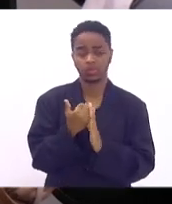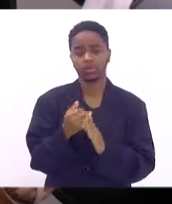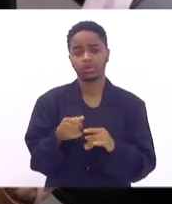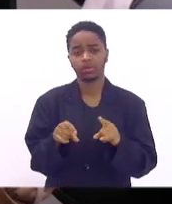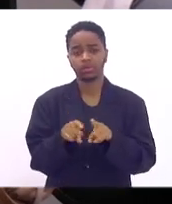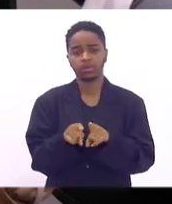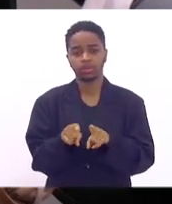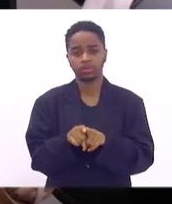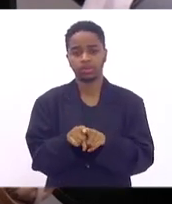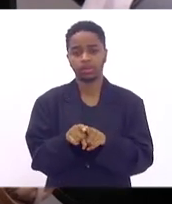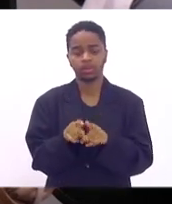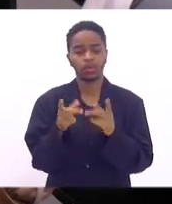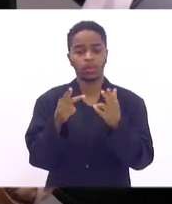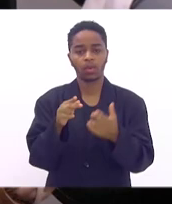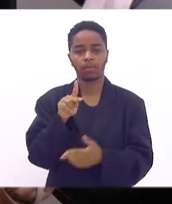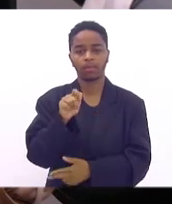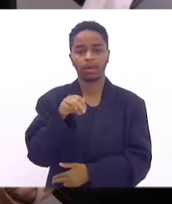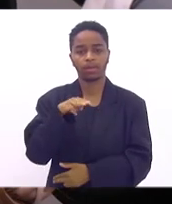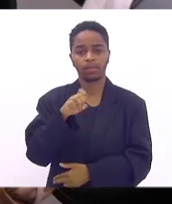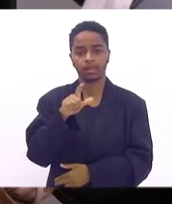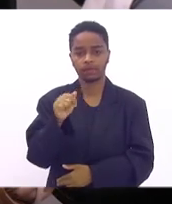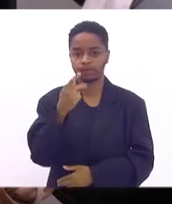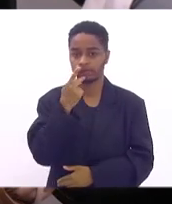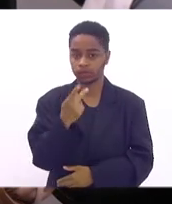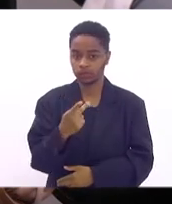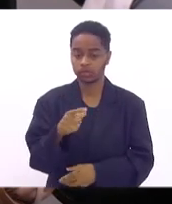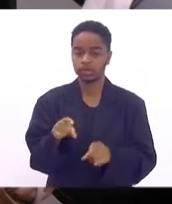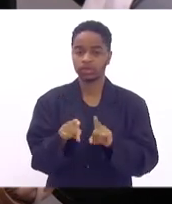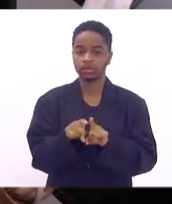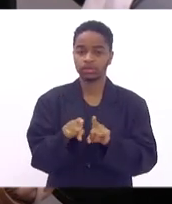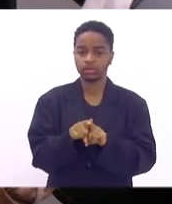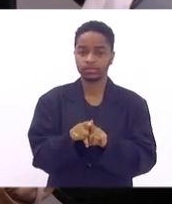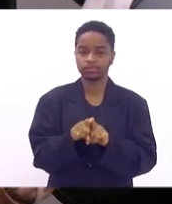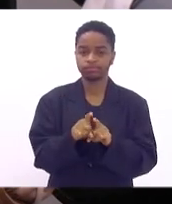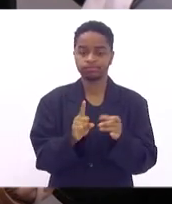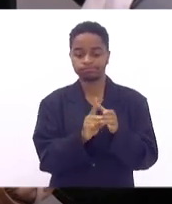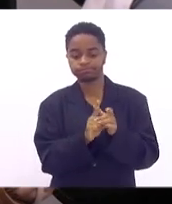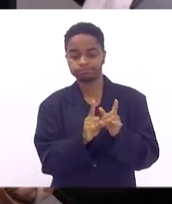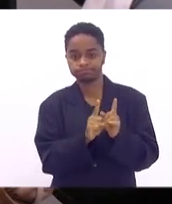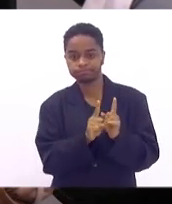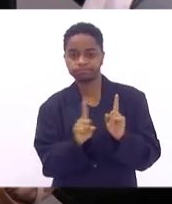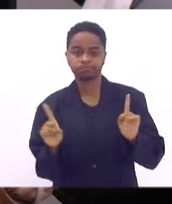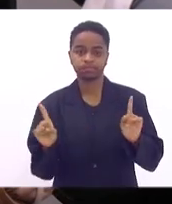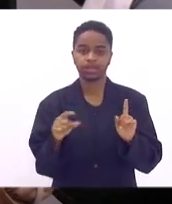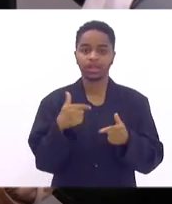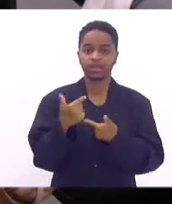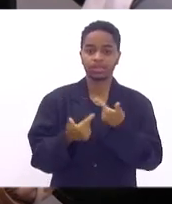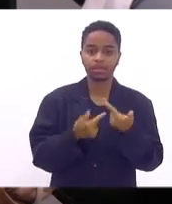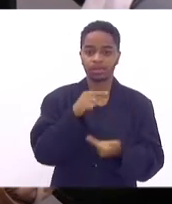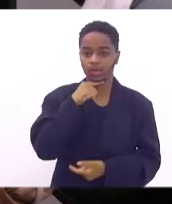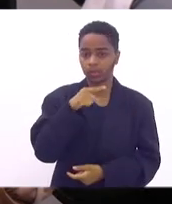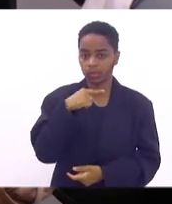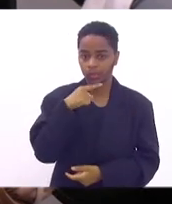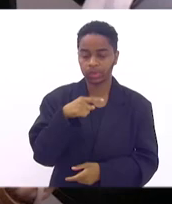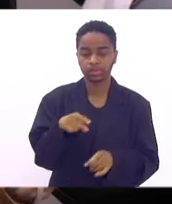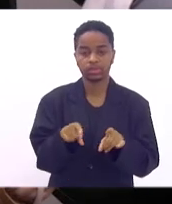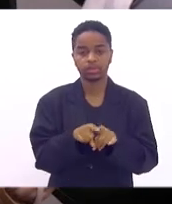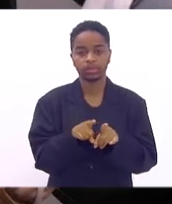a Pâmela falou, um isolamento, o comprometimento do trabalho, e é isso que a gente